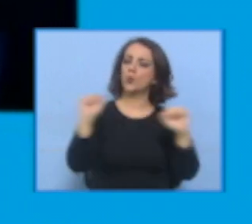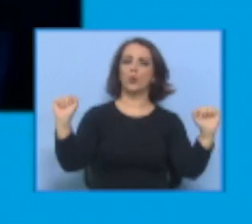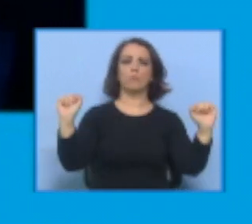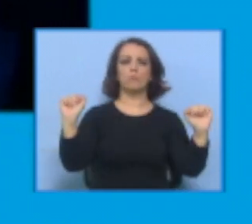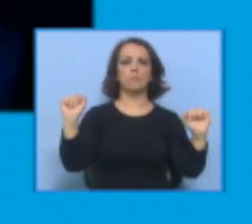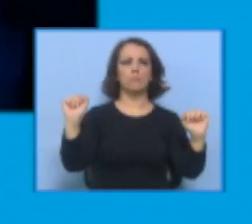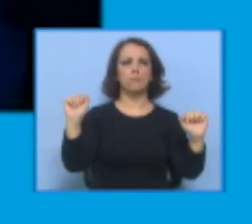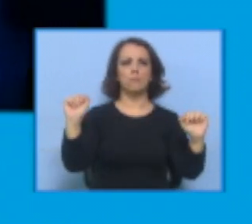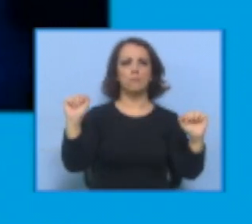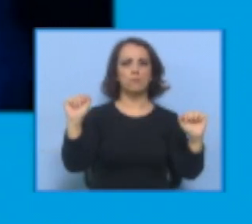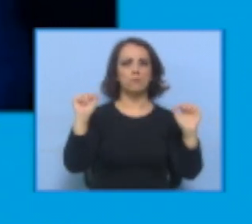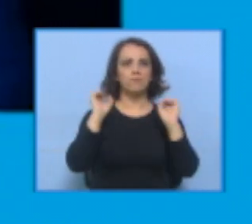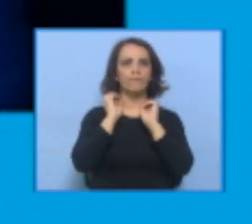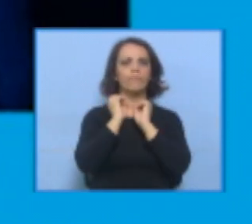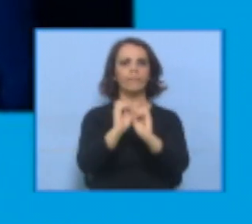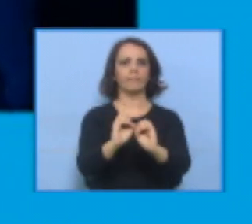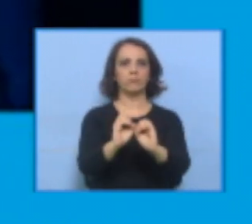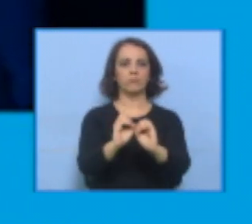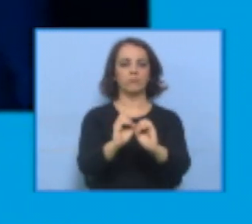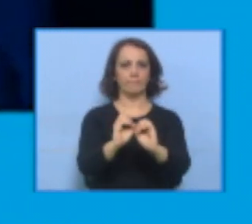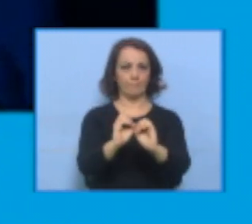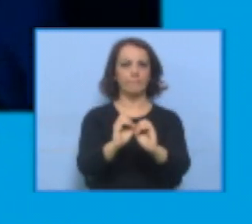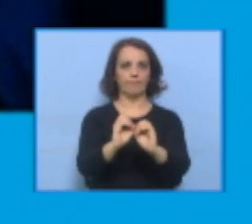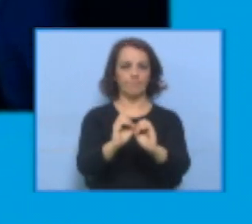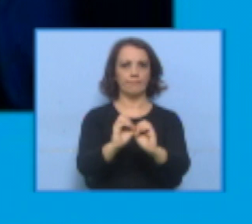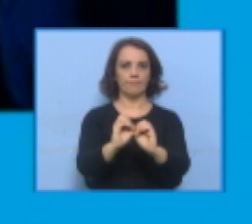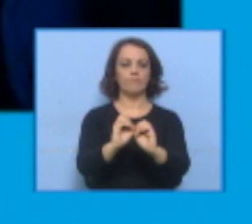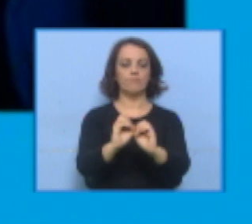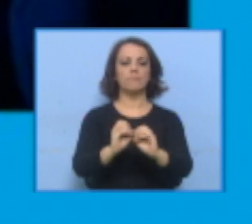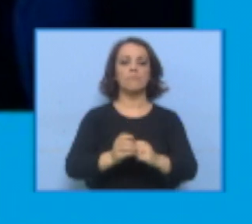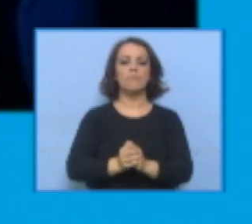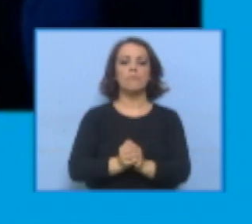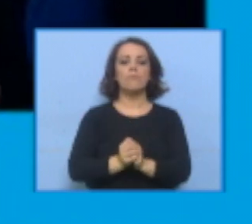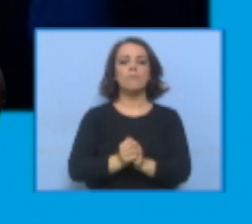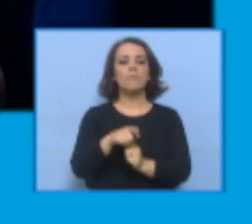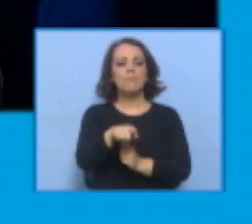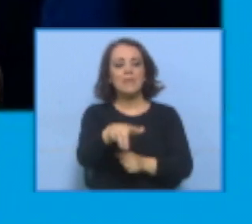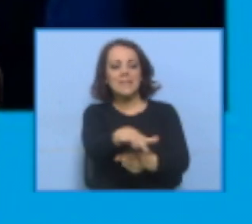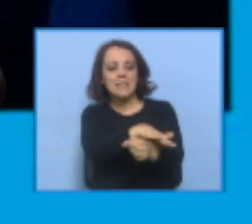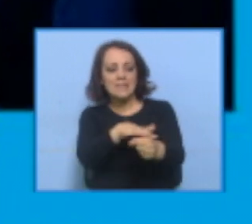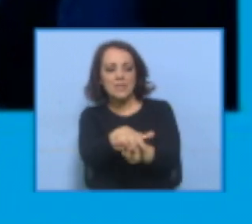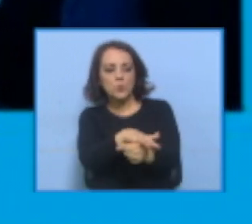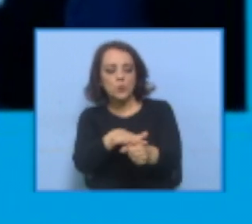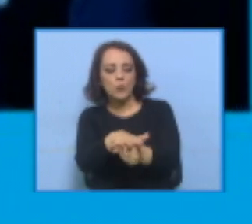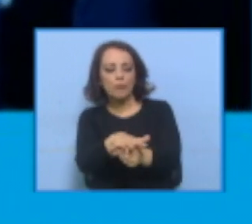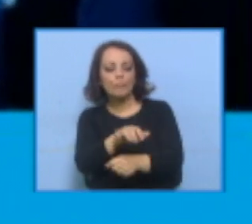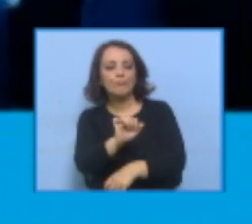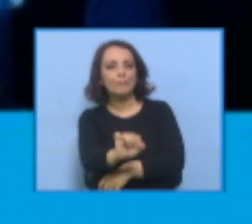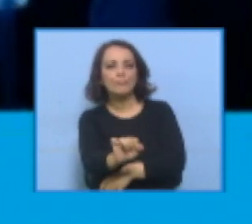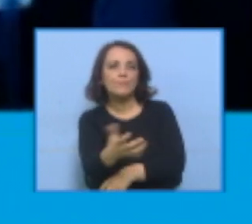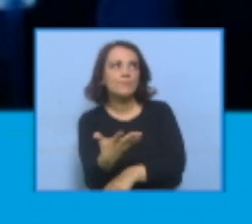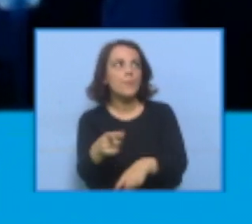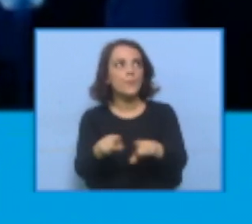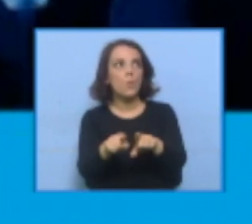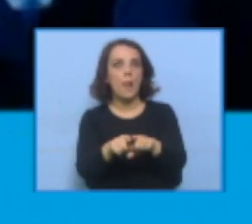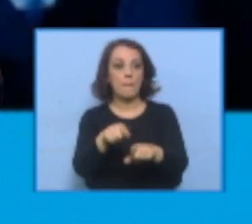totalmente dependente. Portanto, o que está ali é uma situação em que, no futuro,